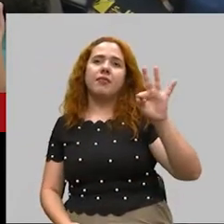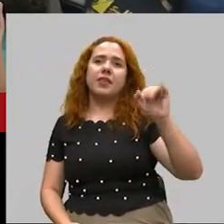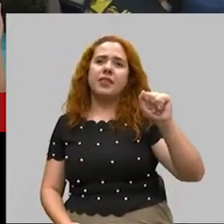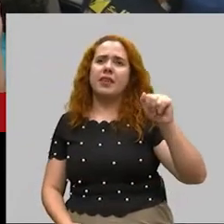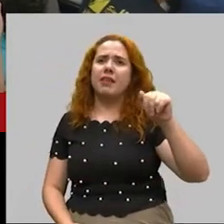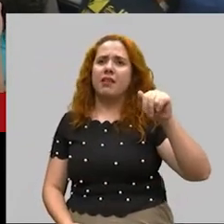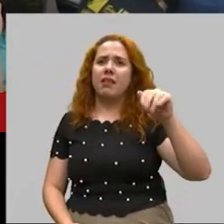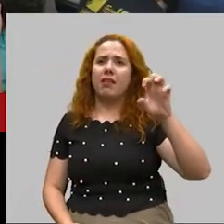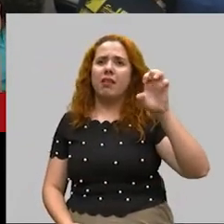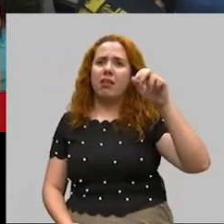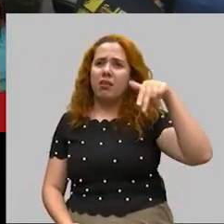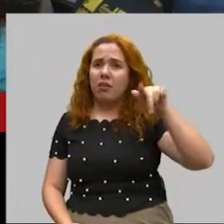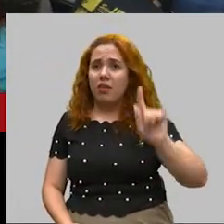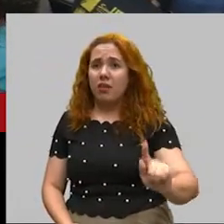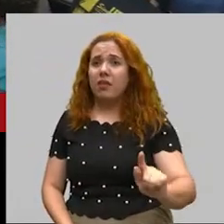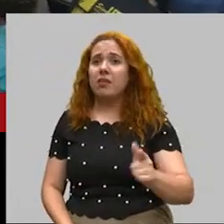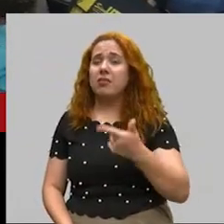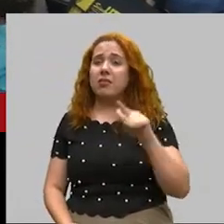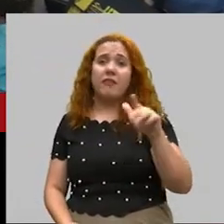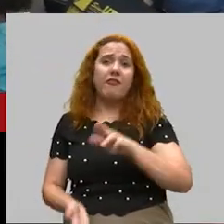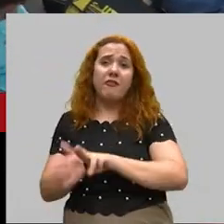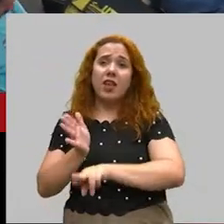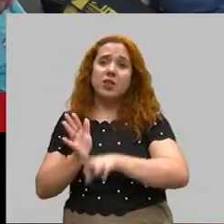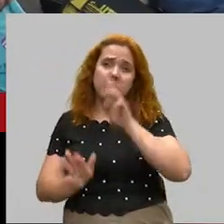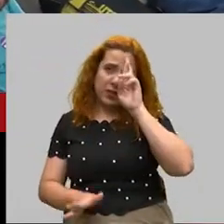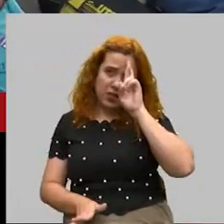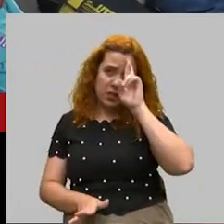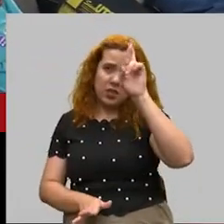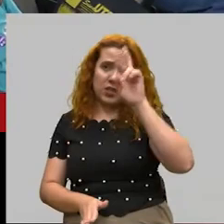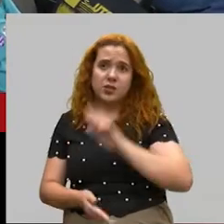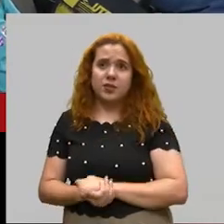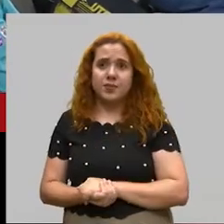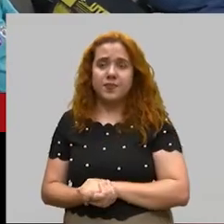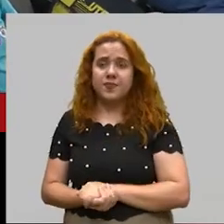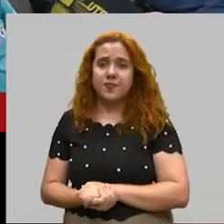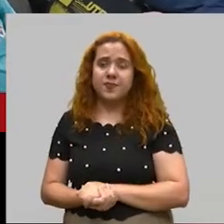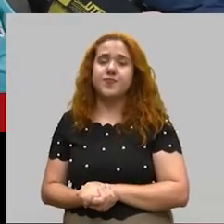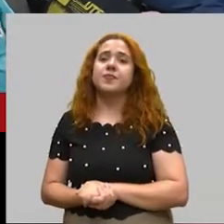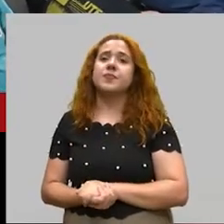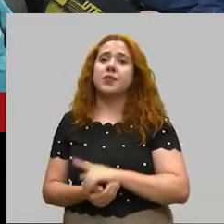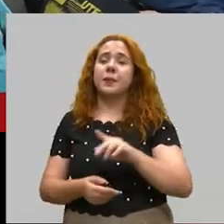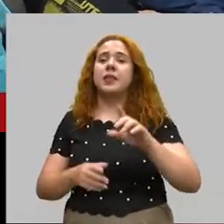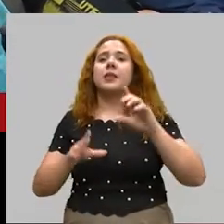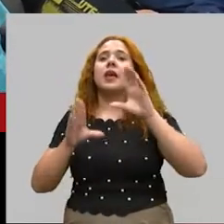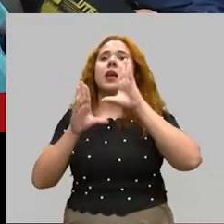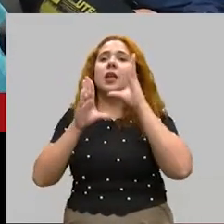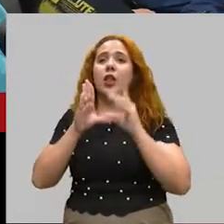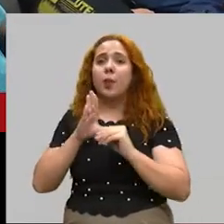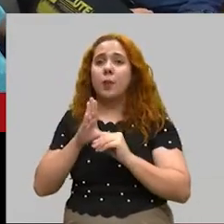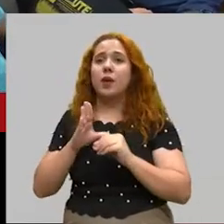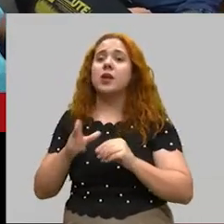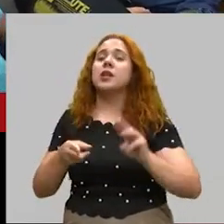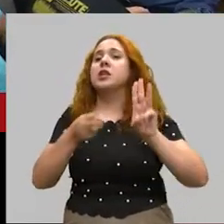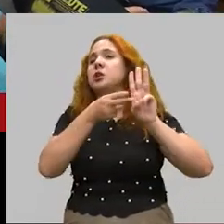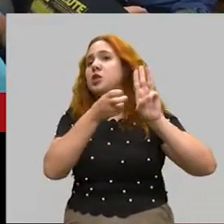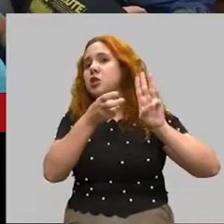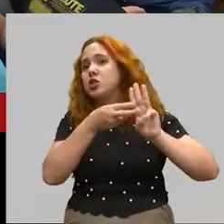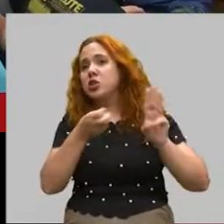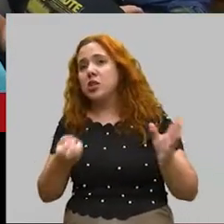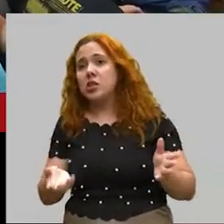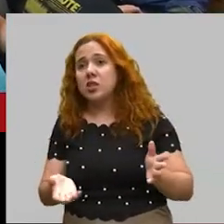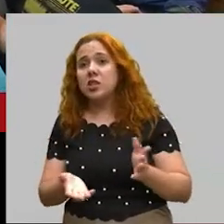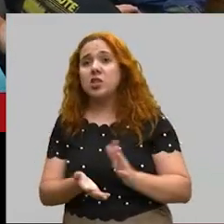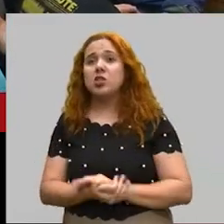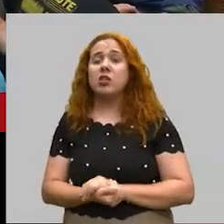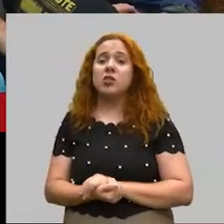CPT Como já tem aqui representantes na mesa né tem a Federação quilombola tem o grupo de indígenas e tem